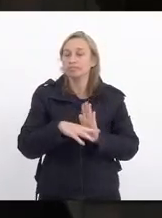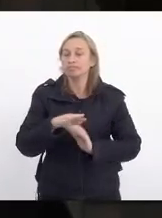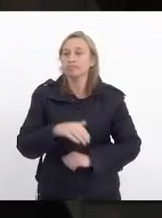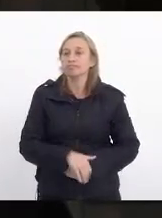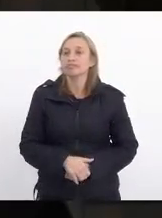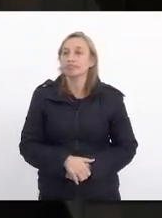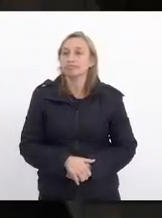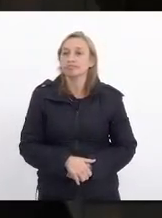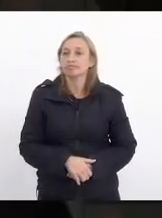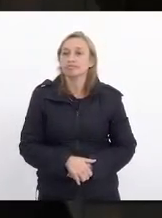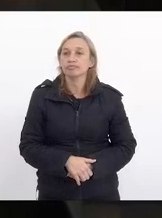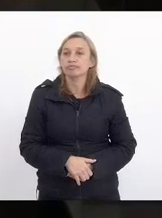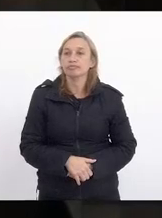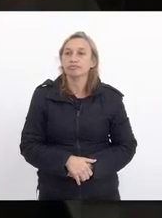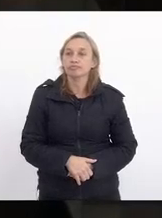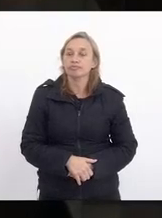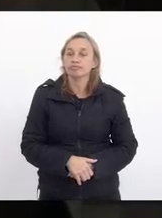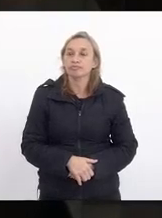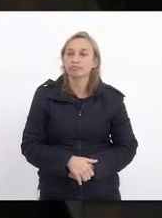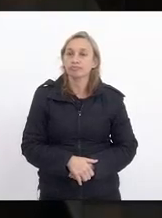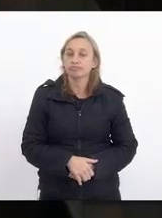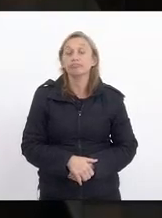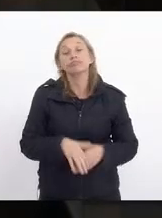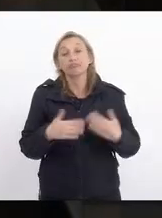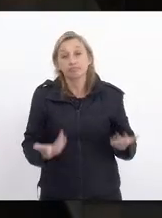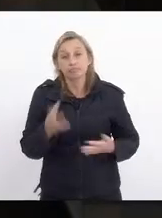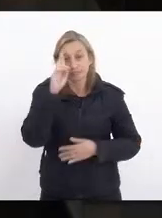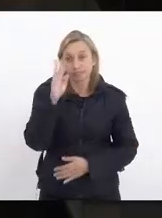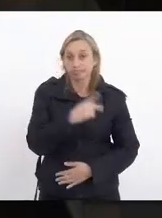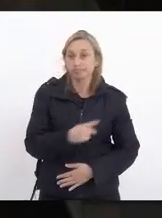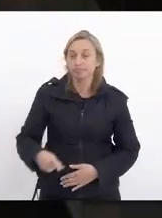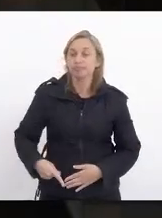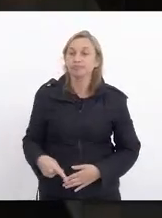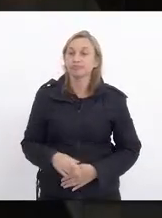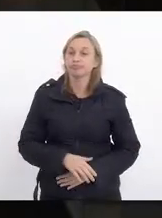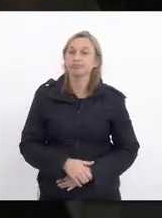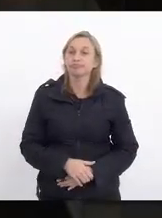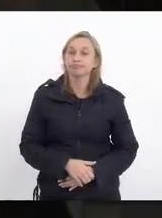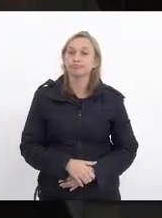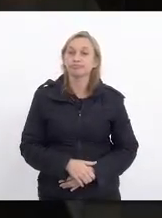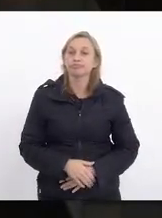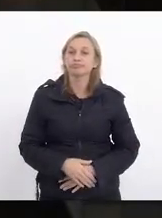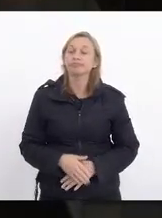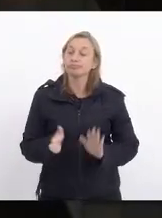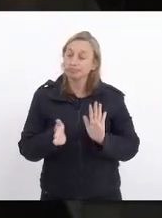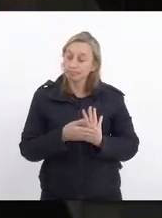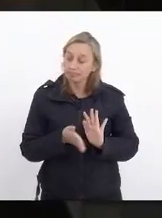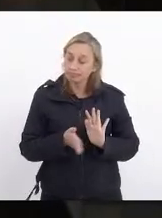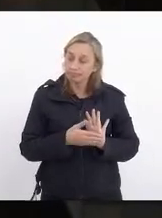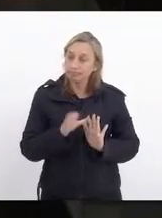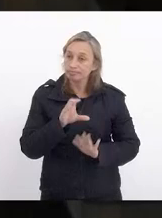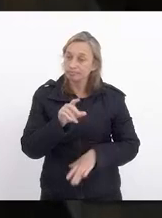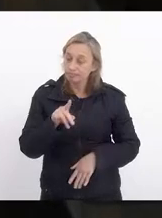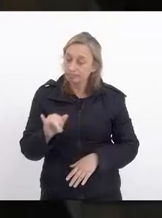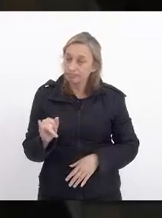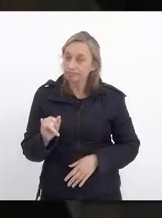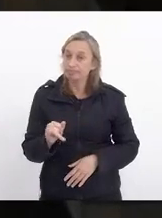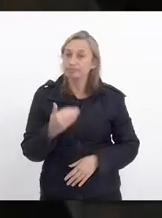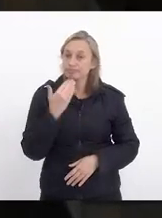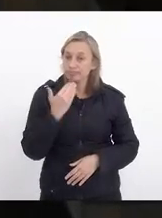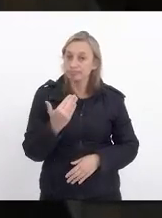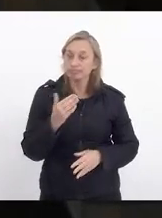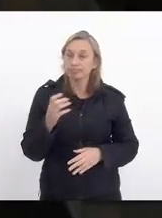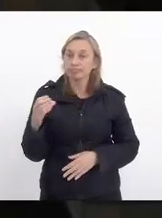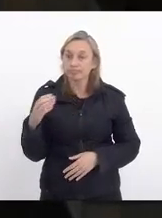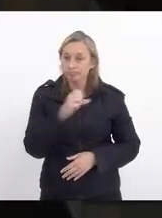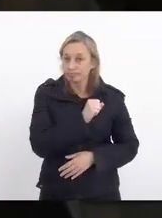o princípio nonagesimal então seu presidente foi essa uma das propostas da CPI que